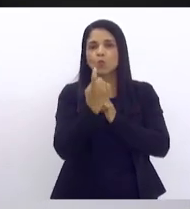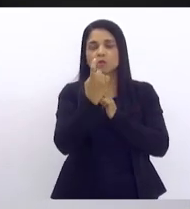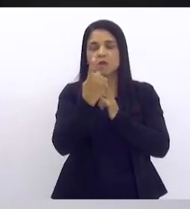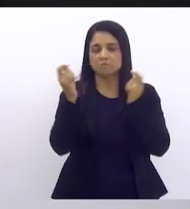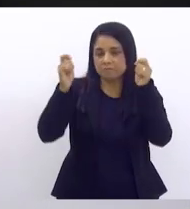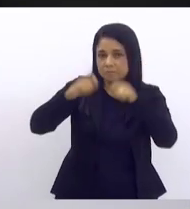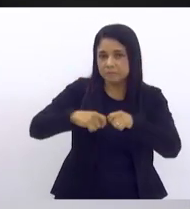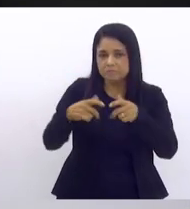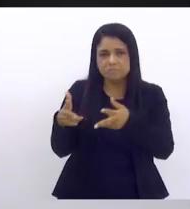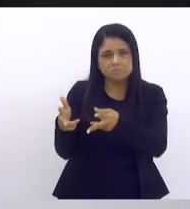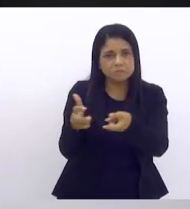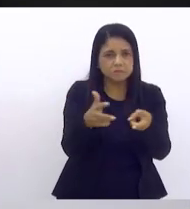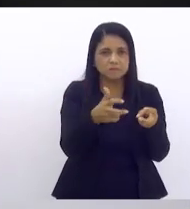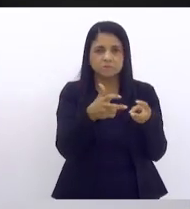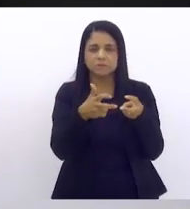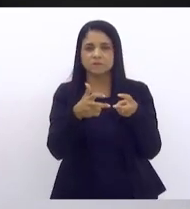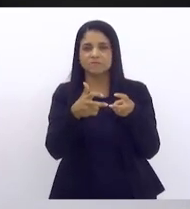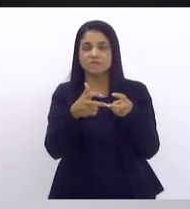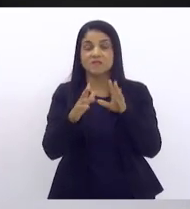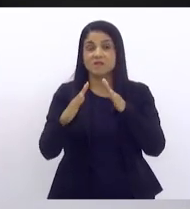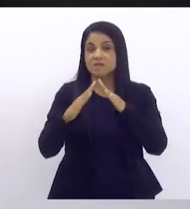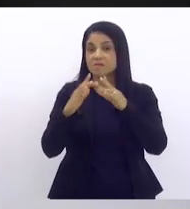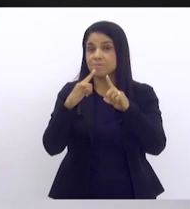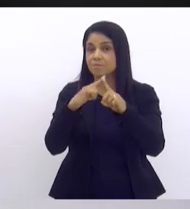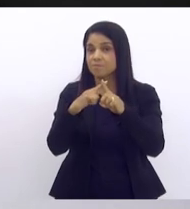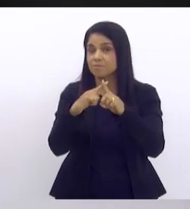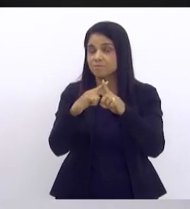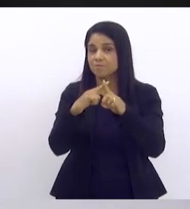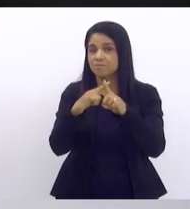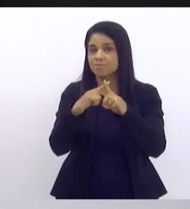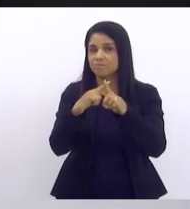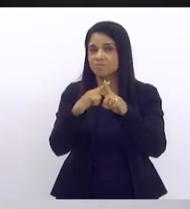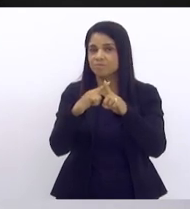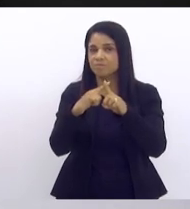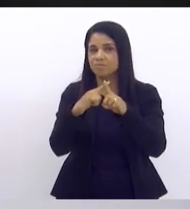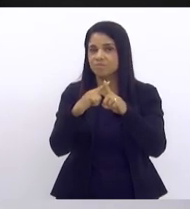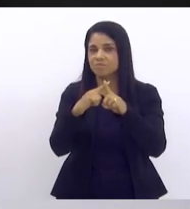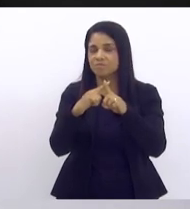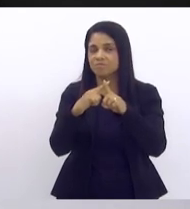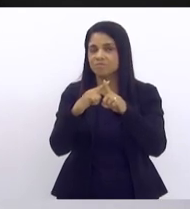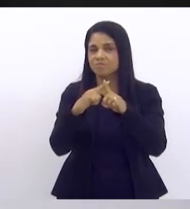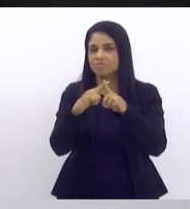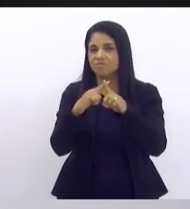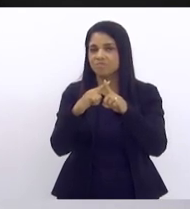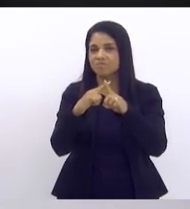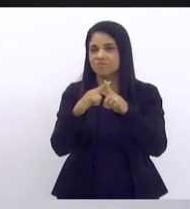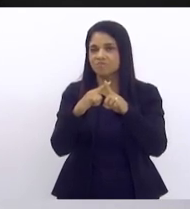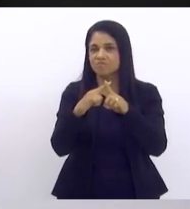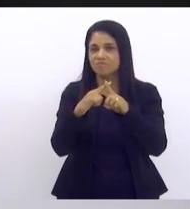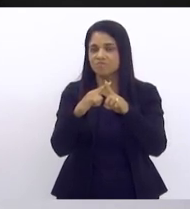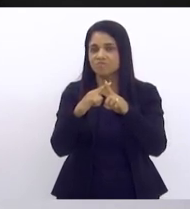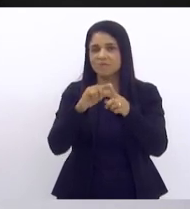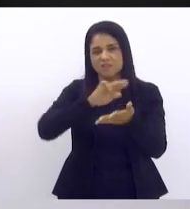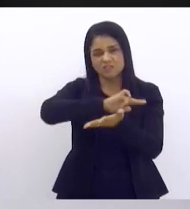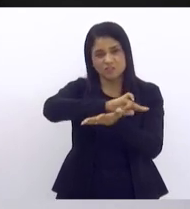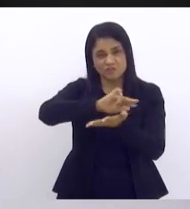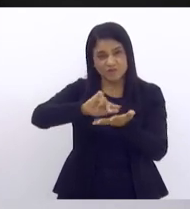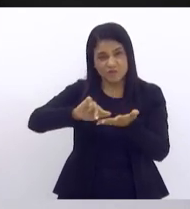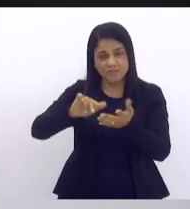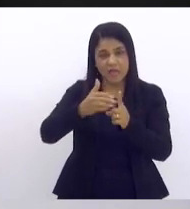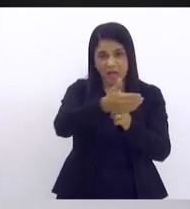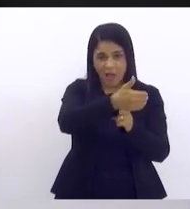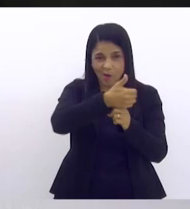hoje de perceber que a igreja, ela é esta que, na sua diversidade, acolhe